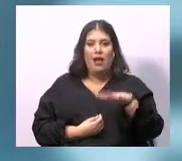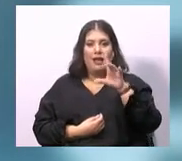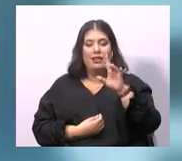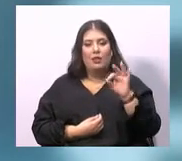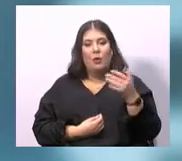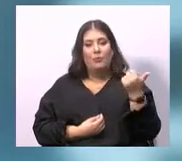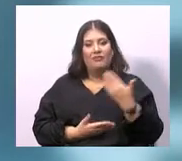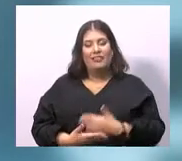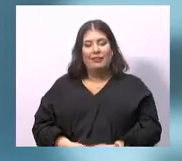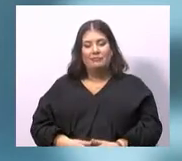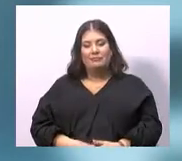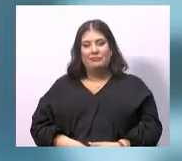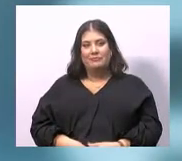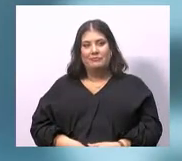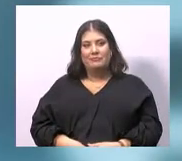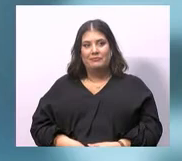consultório.